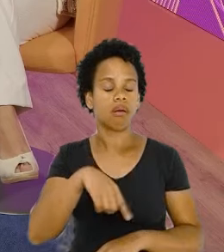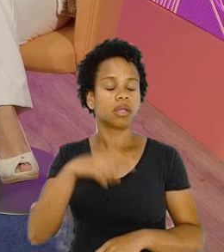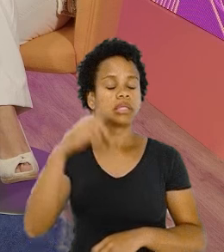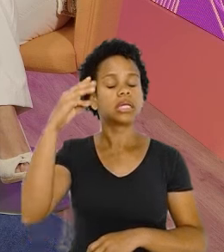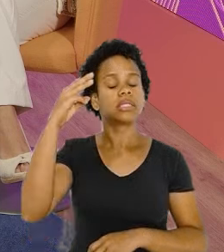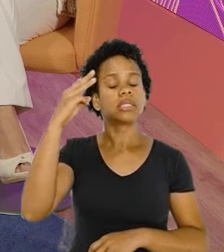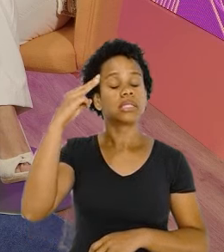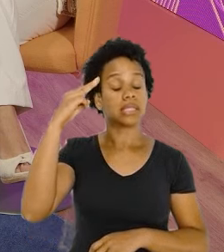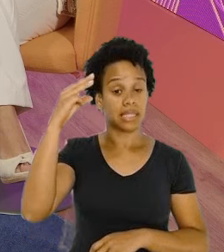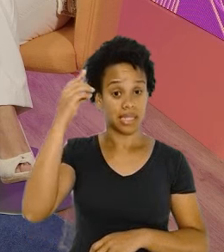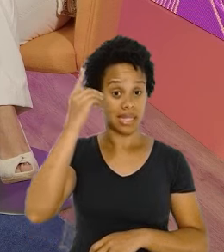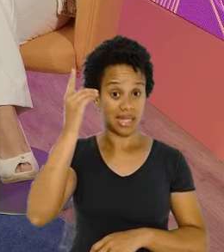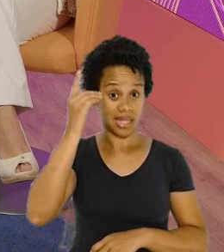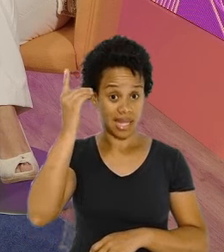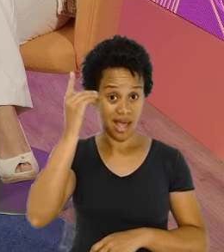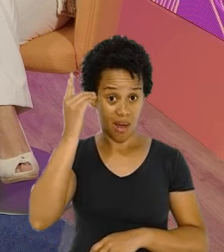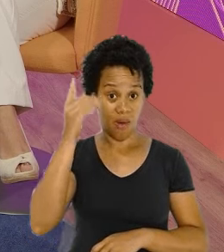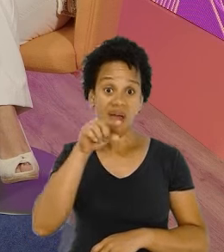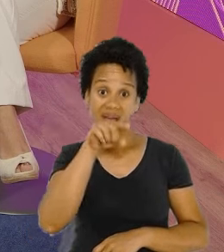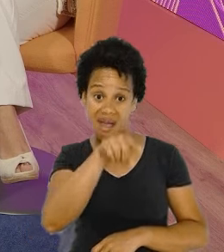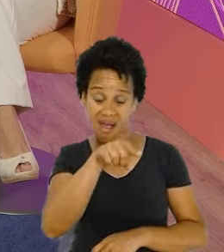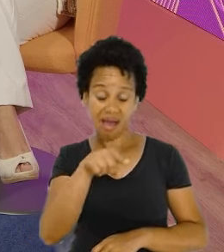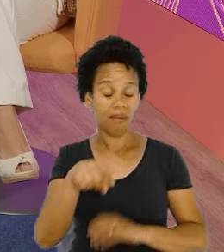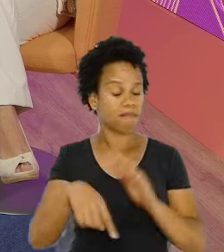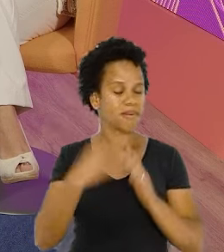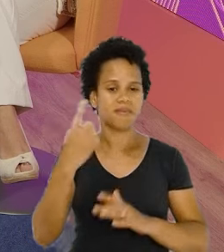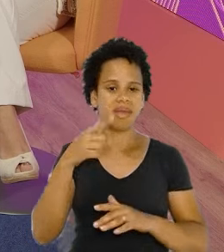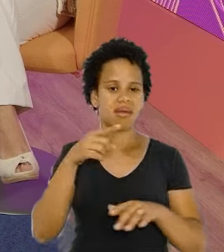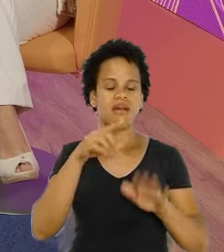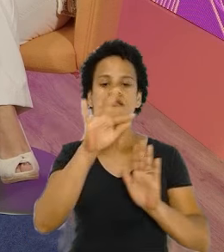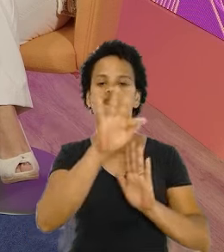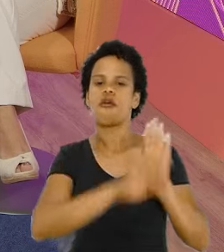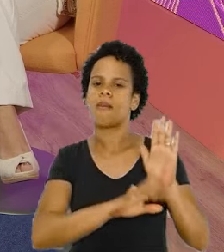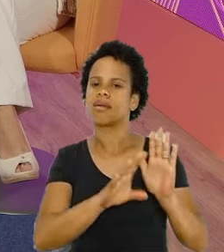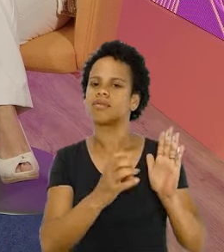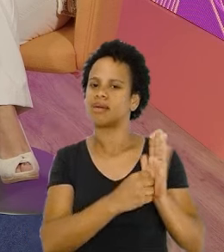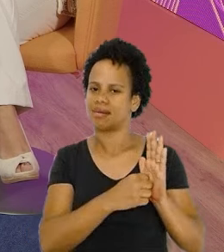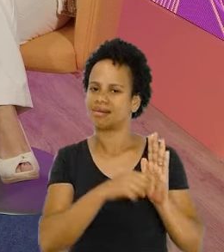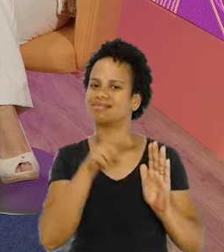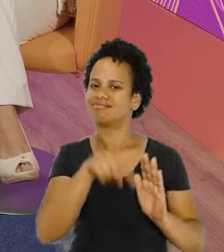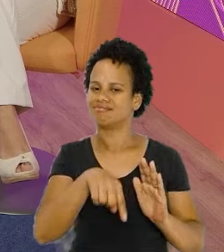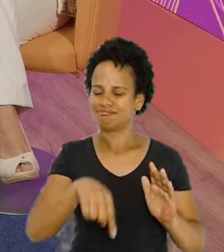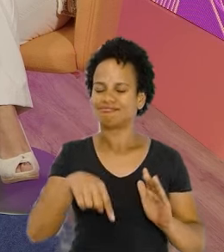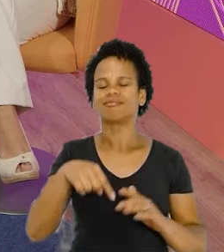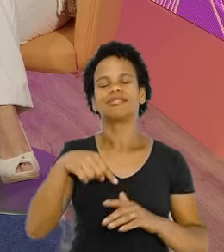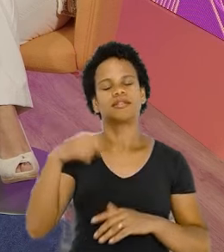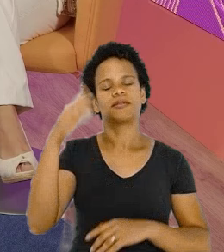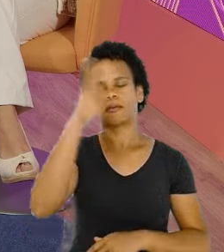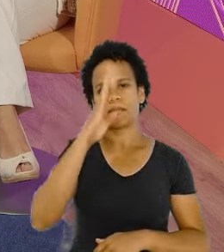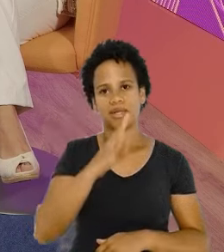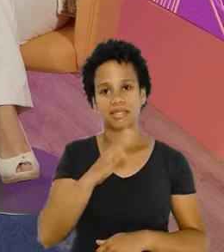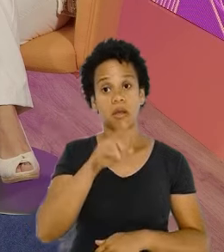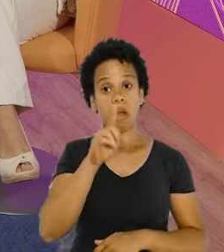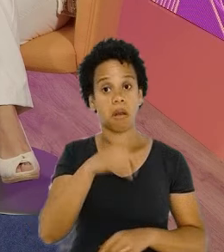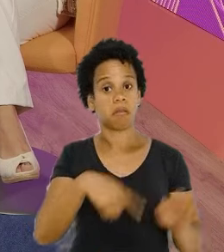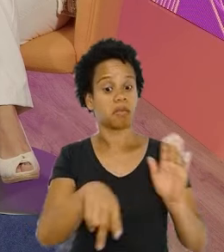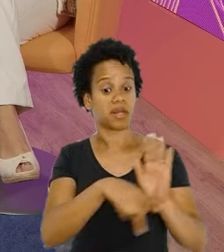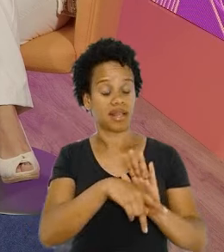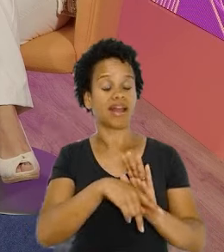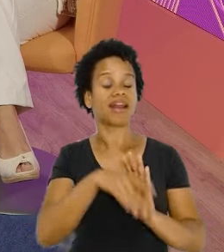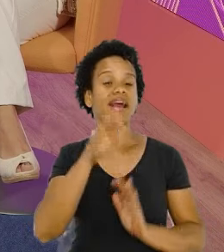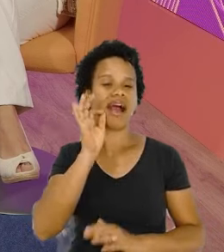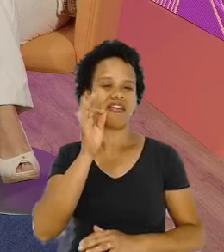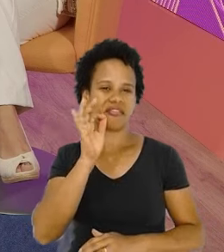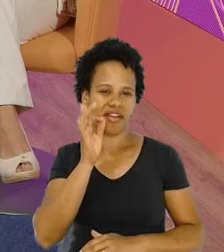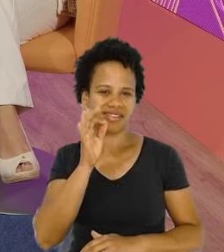Brasil proprietária da belut café seja bem-vinda muito viu a gente tá feliz que você voltou para